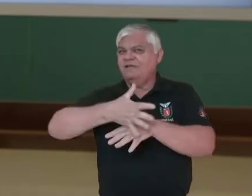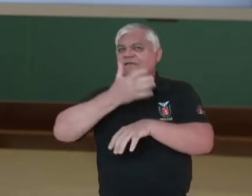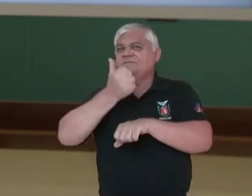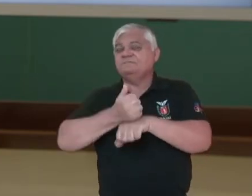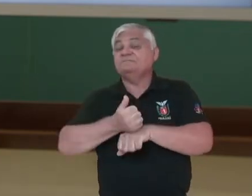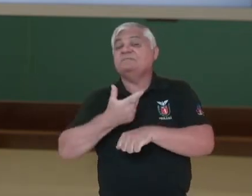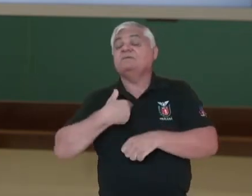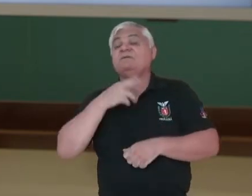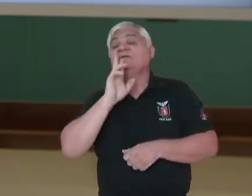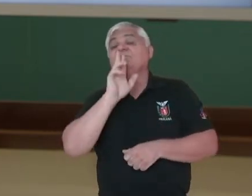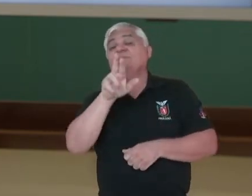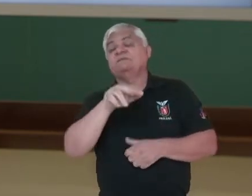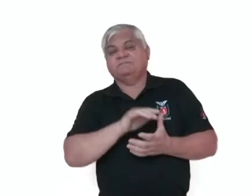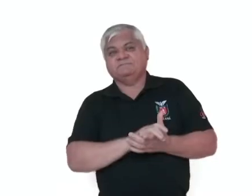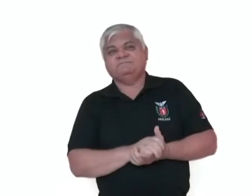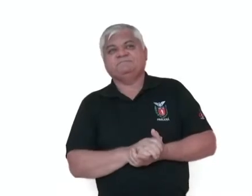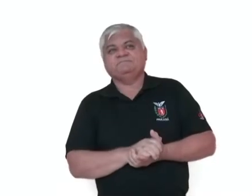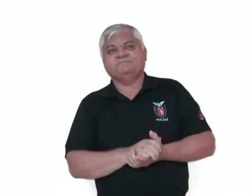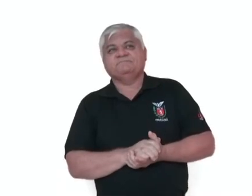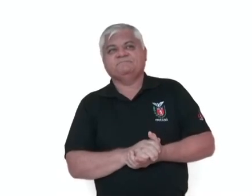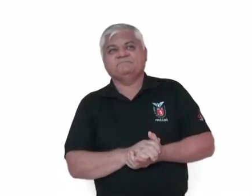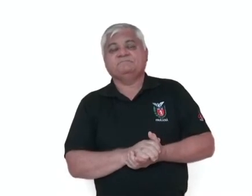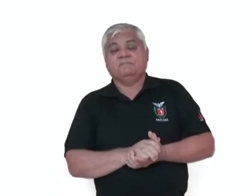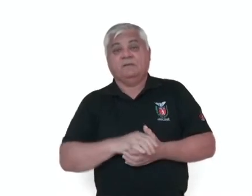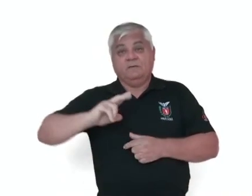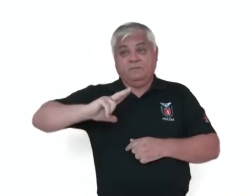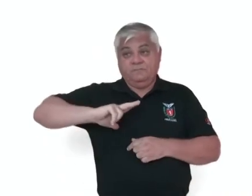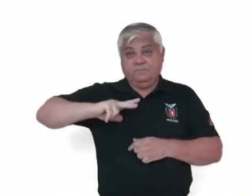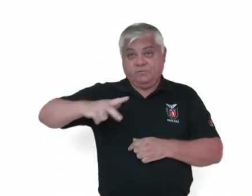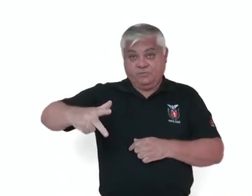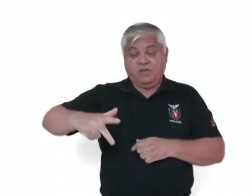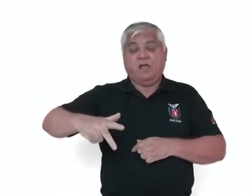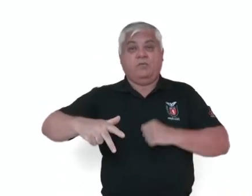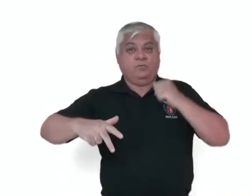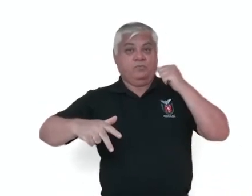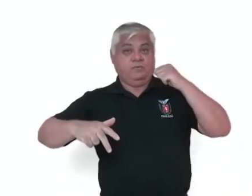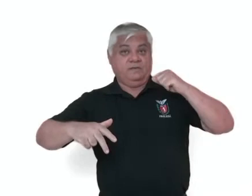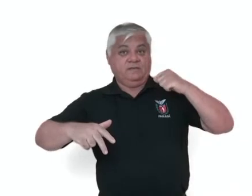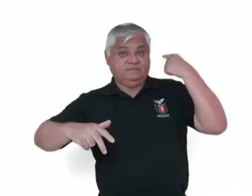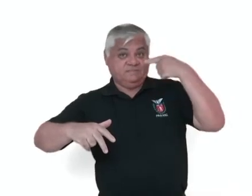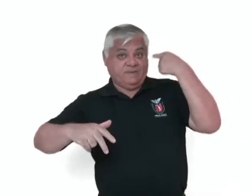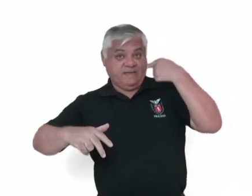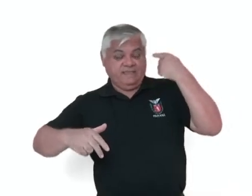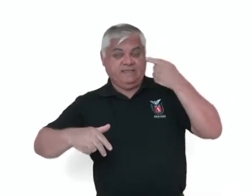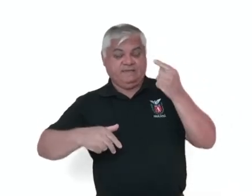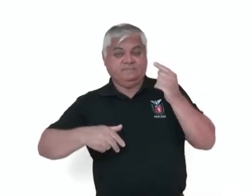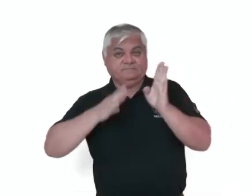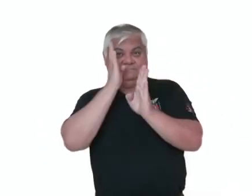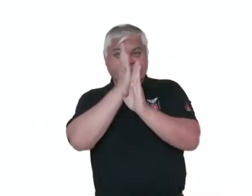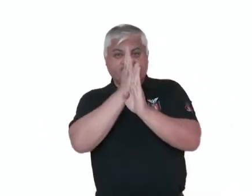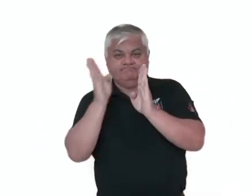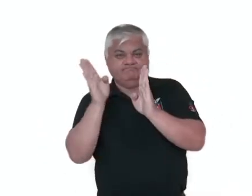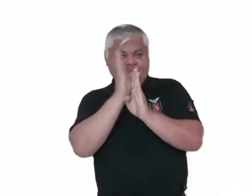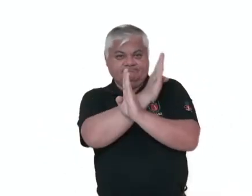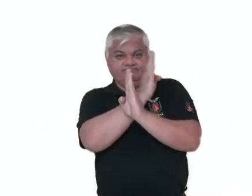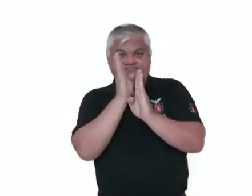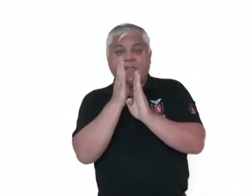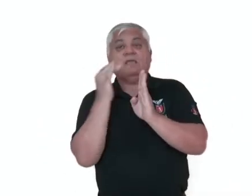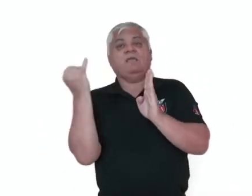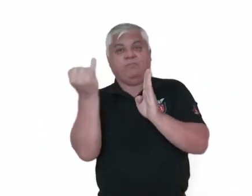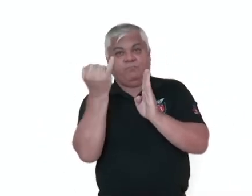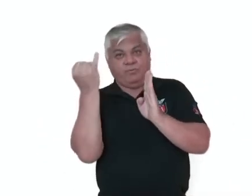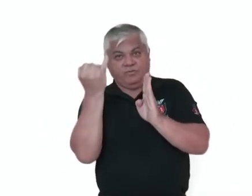vão responder ali. Sabemos que o tratado entre Portugal e Espanha, os tratados, né, foram importantes